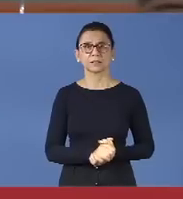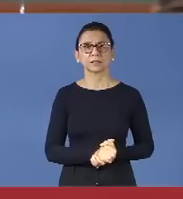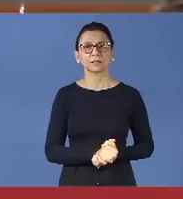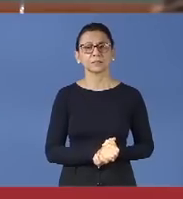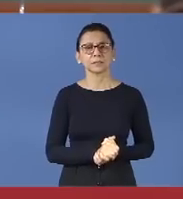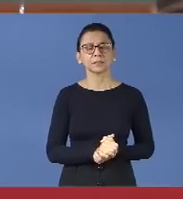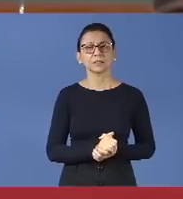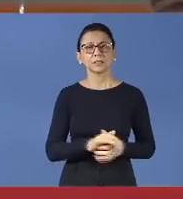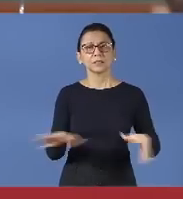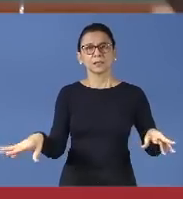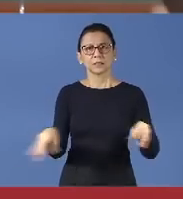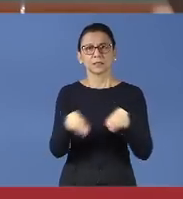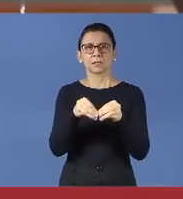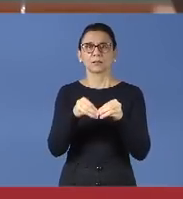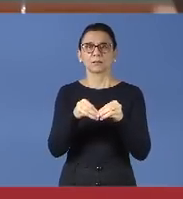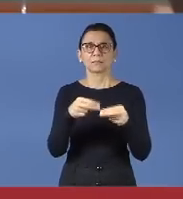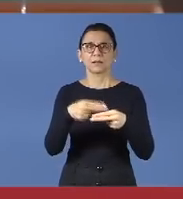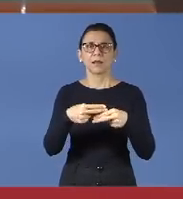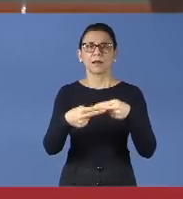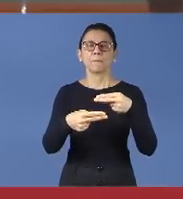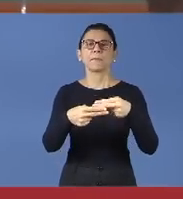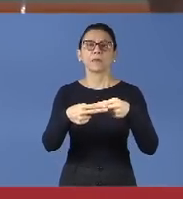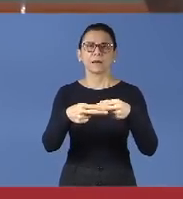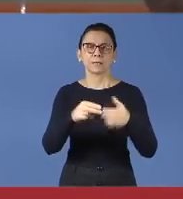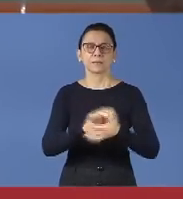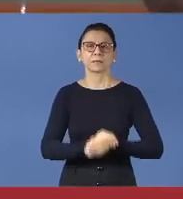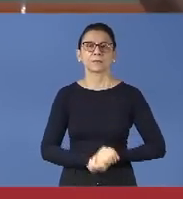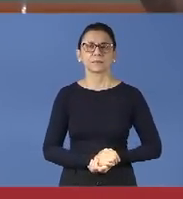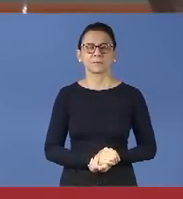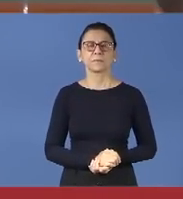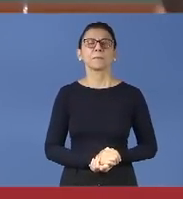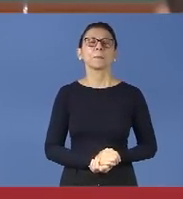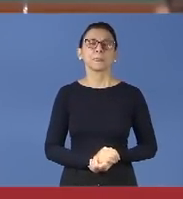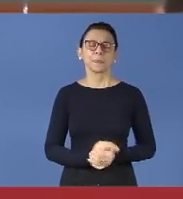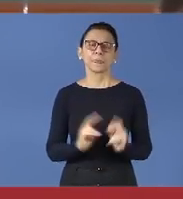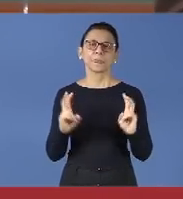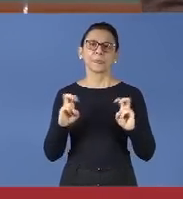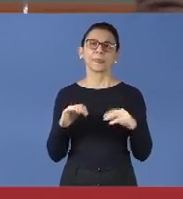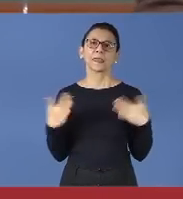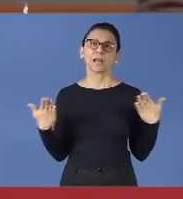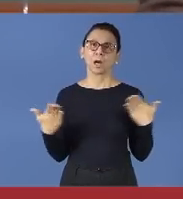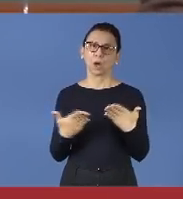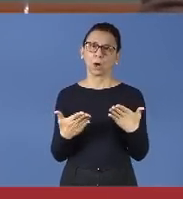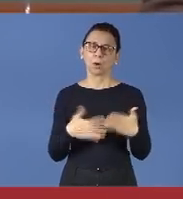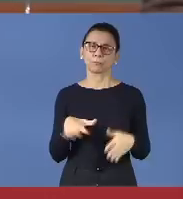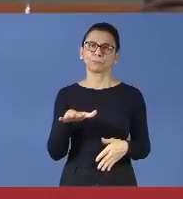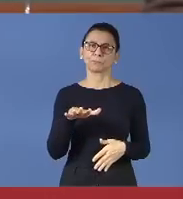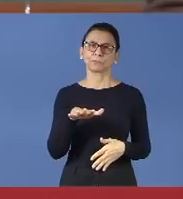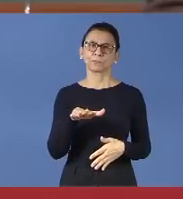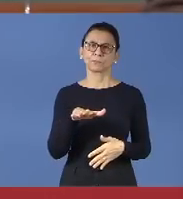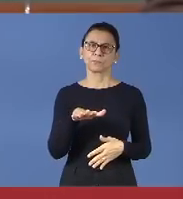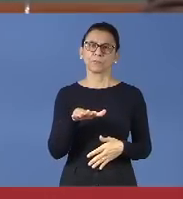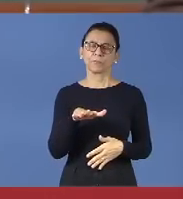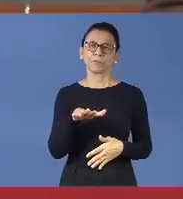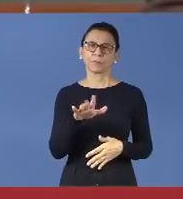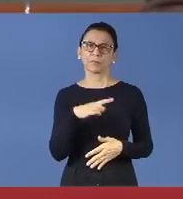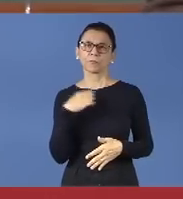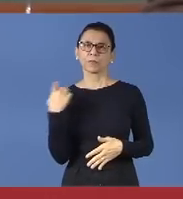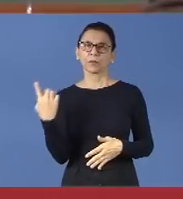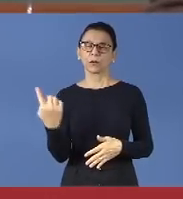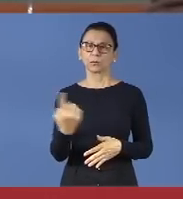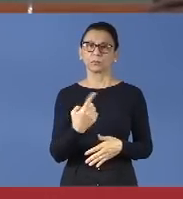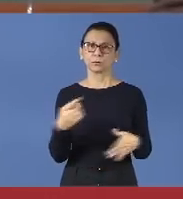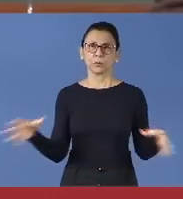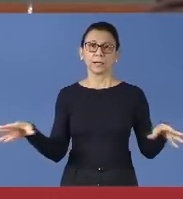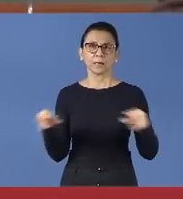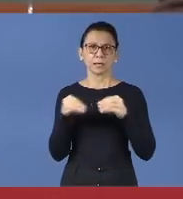capítulos do livro de Neemias, porque o nosso assunto hoje aqui será um assunto que vai abranger todos os 13